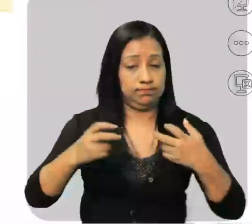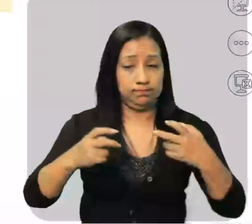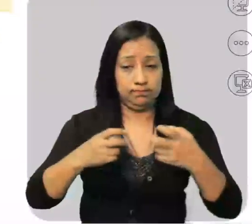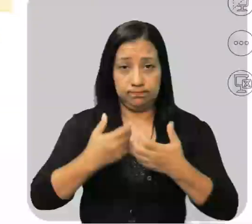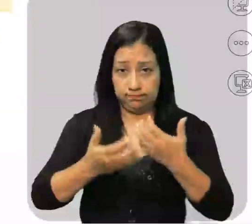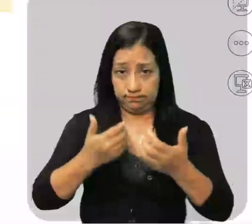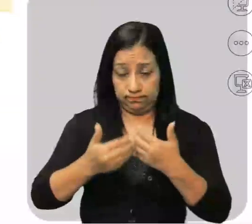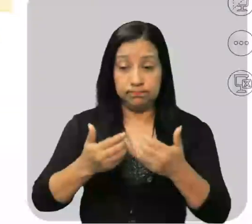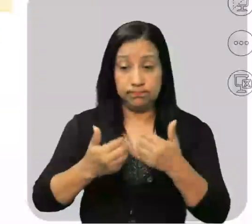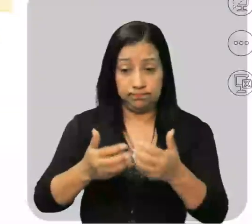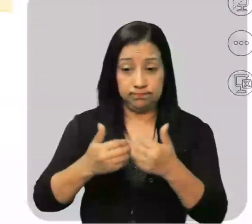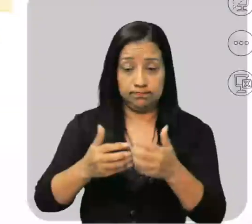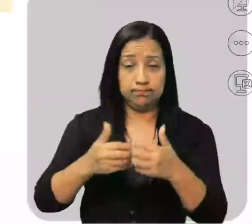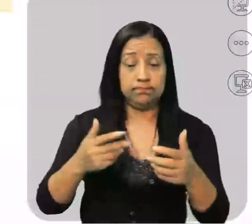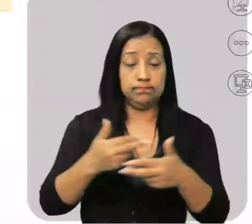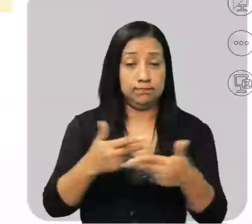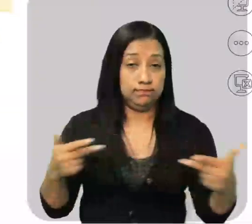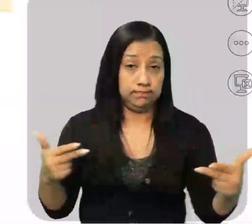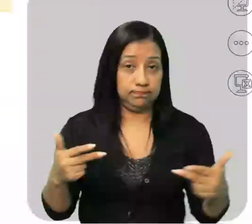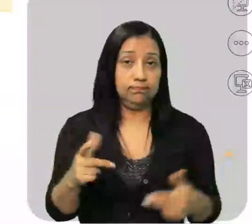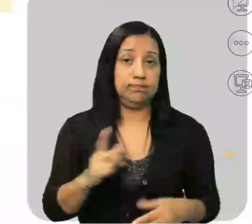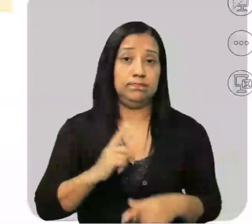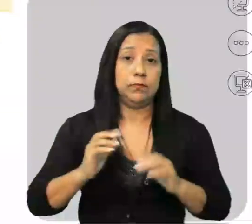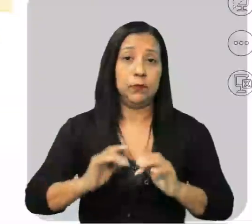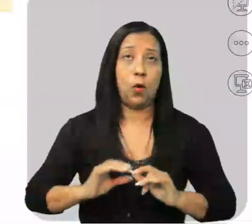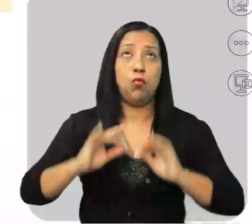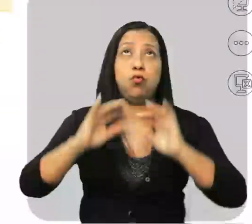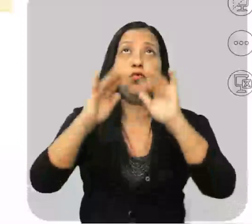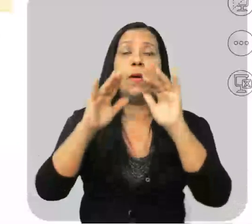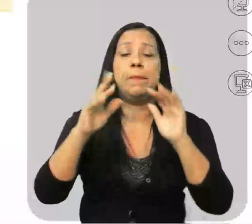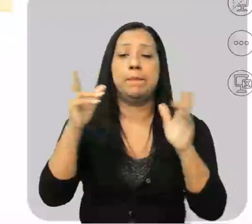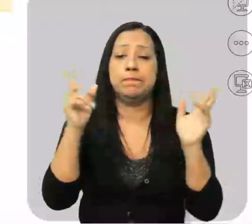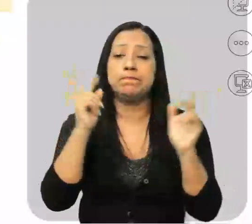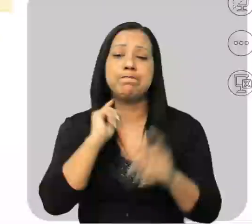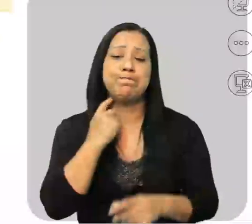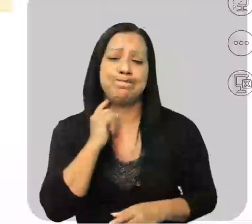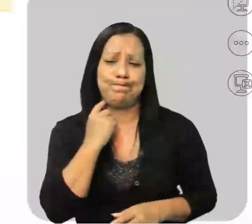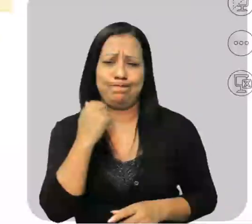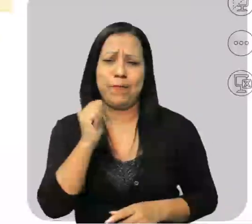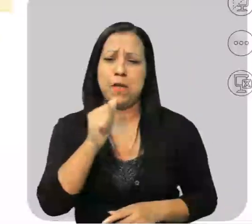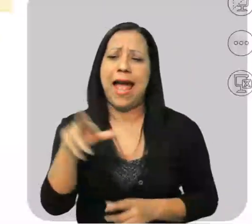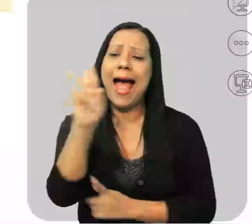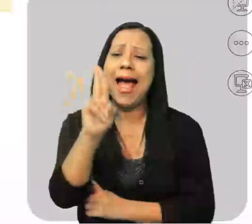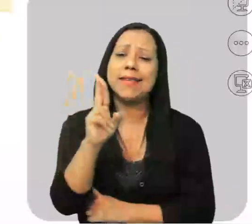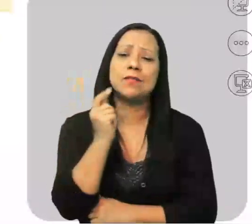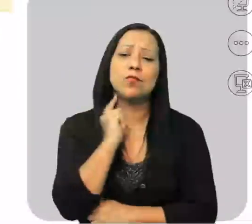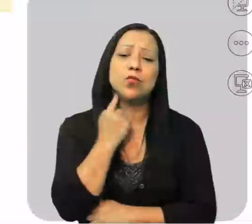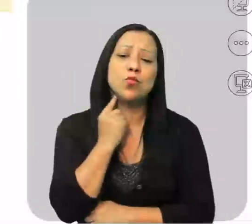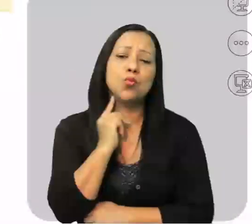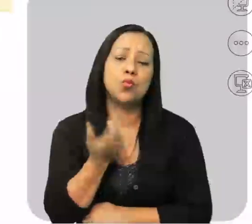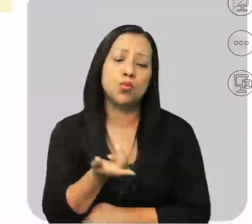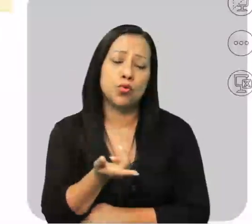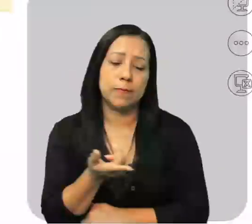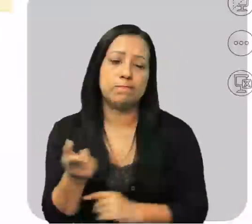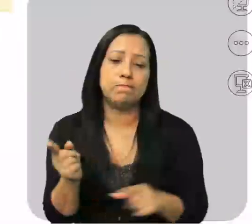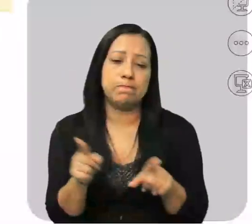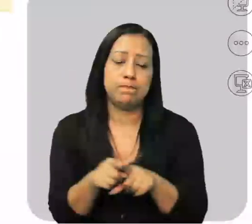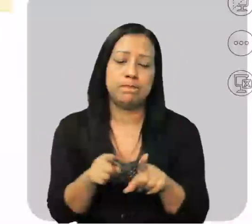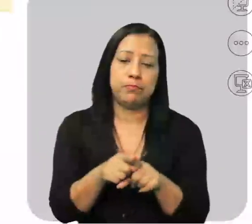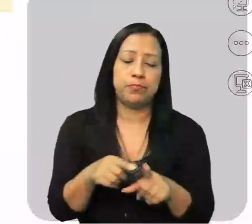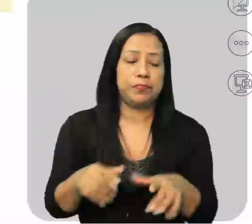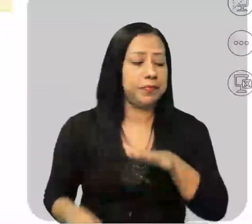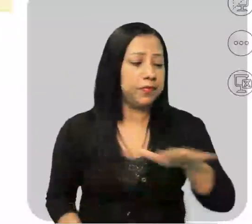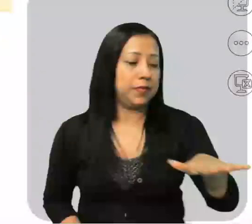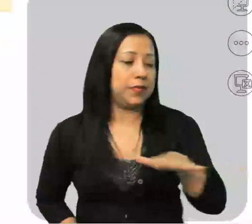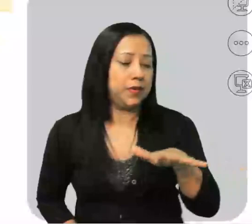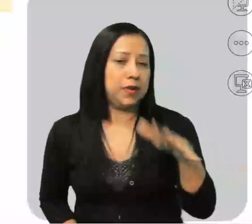à qualidade do ar, poluição do ar e etc. Além disso, as áreas